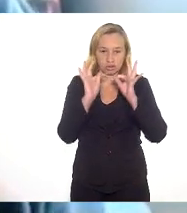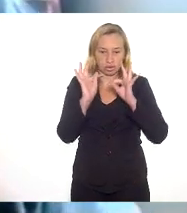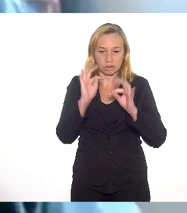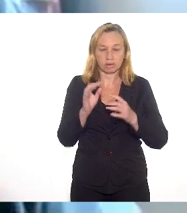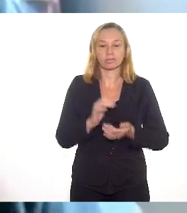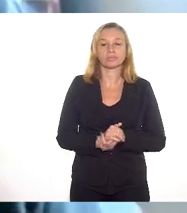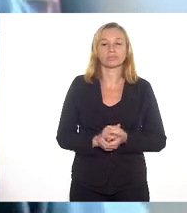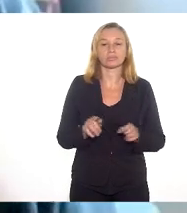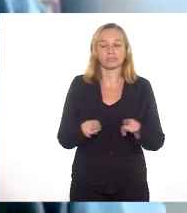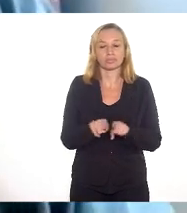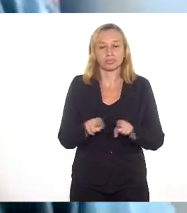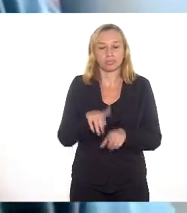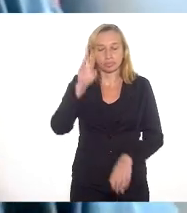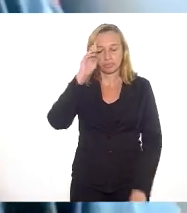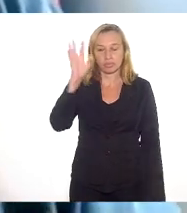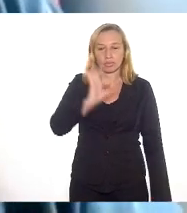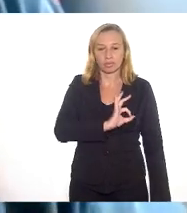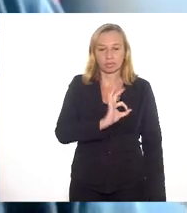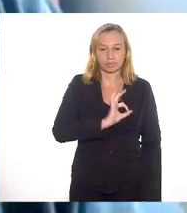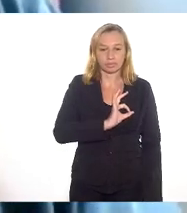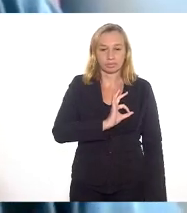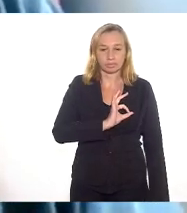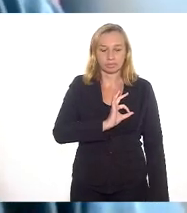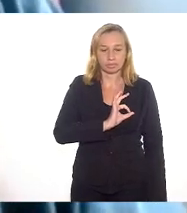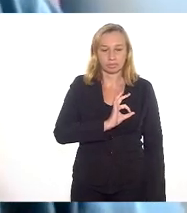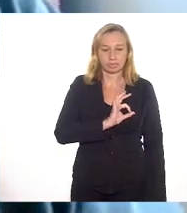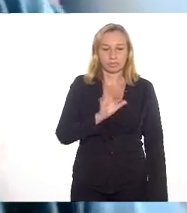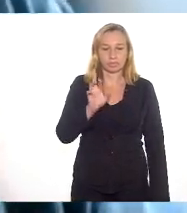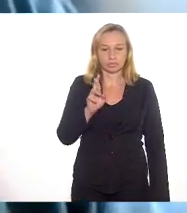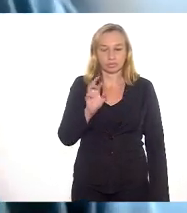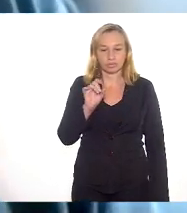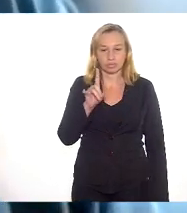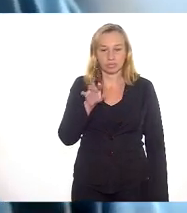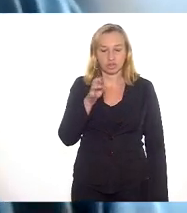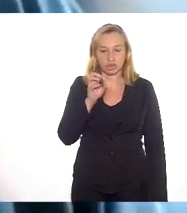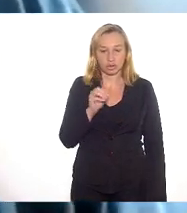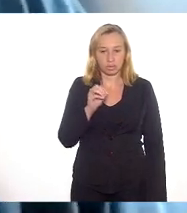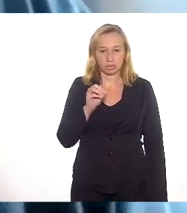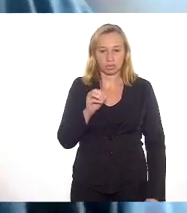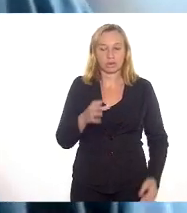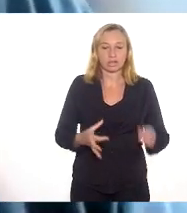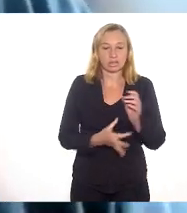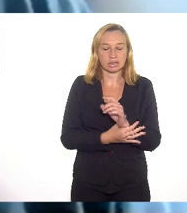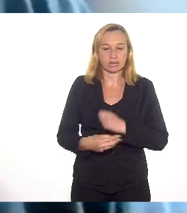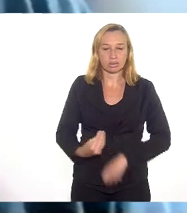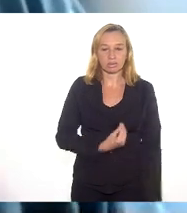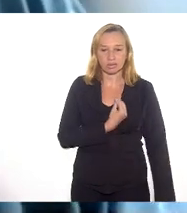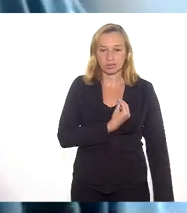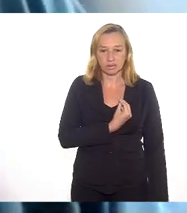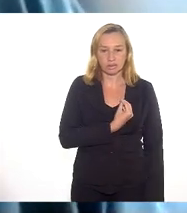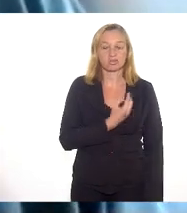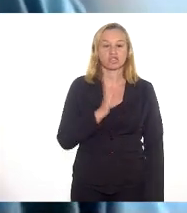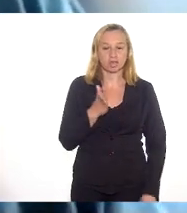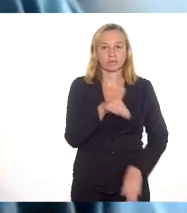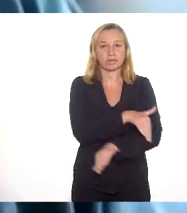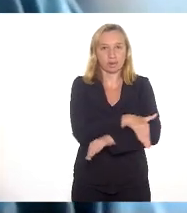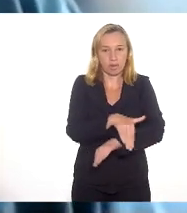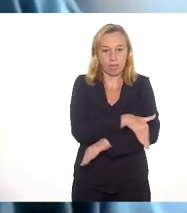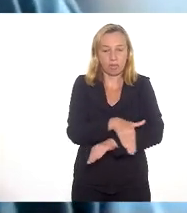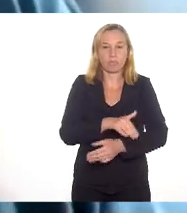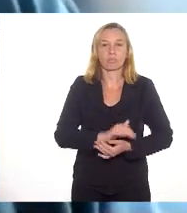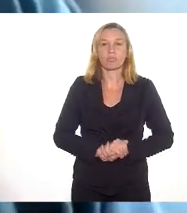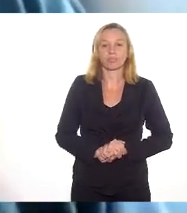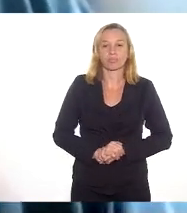o tenente-coronel Rodrigo Laviola, que é o coordenador do Segurança Presente, que já está na rua com